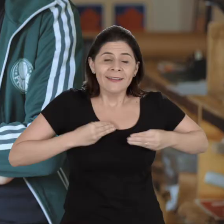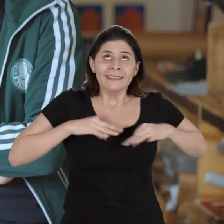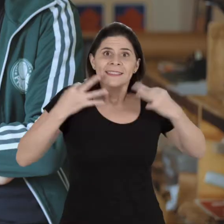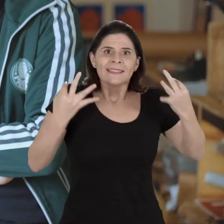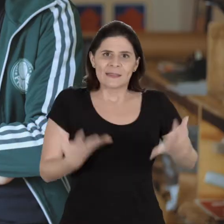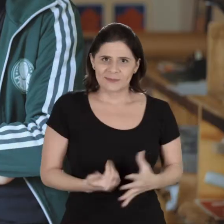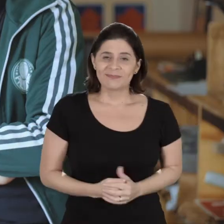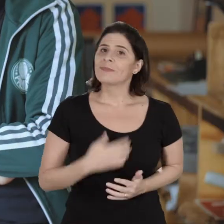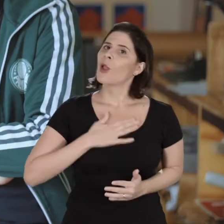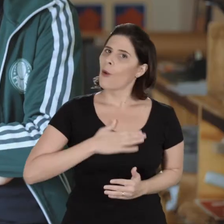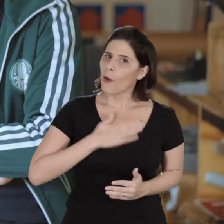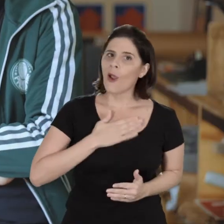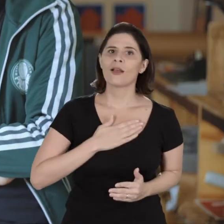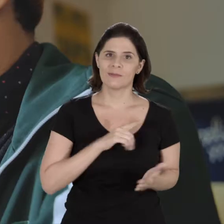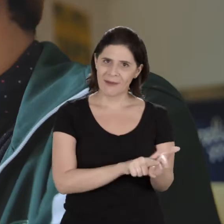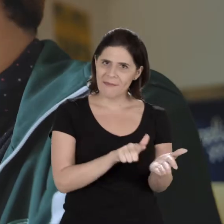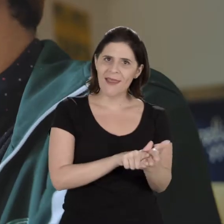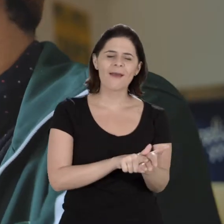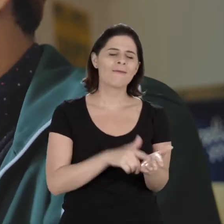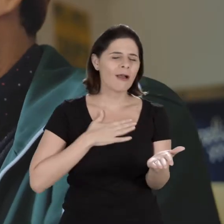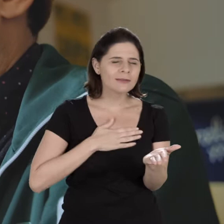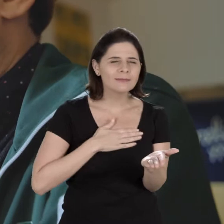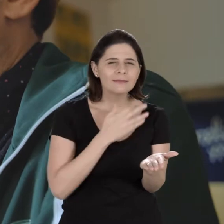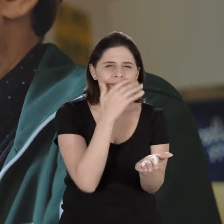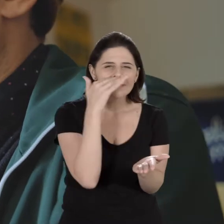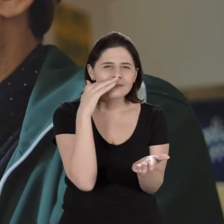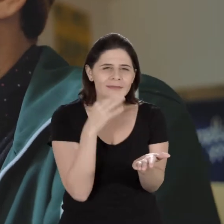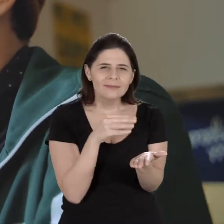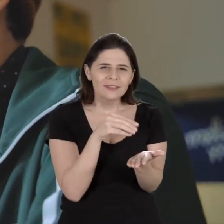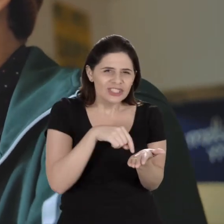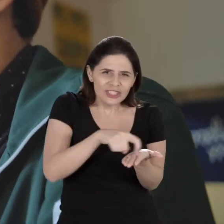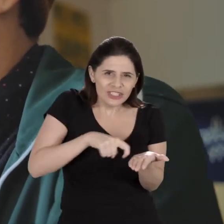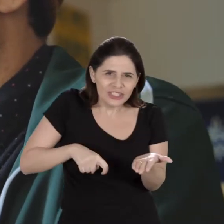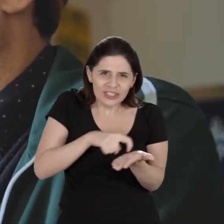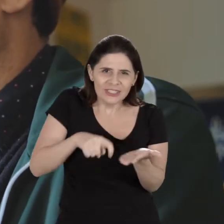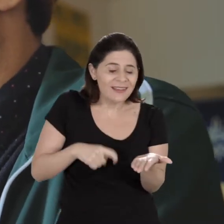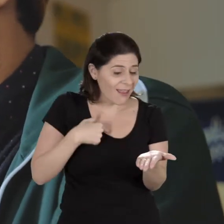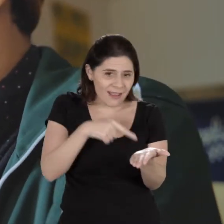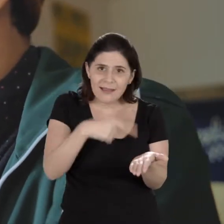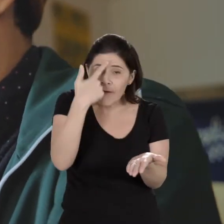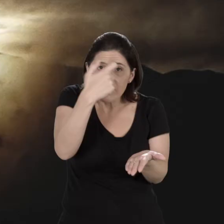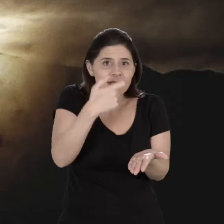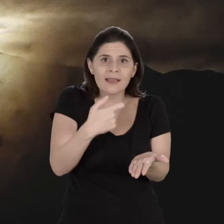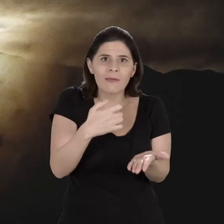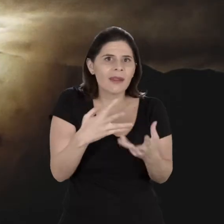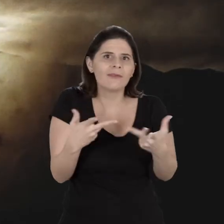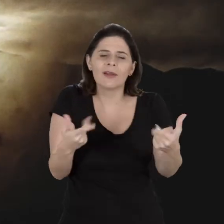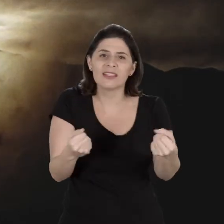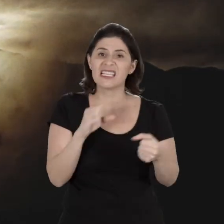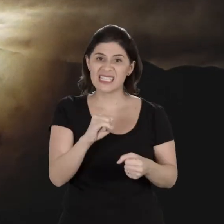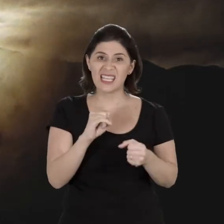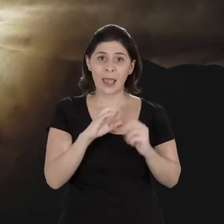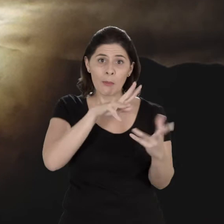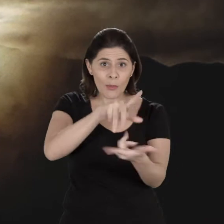tesuda. Adoro papel, adoro cheiro de tinta. O livro é uma das maiores invenções tecnológicas da humanidade. Eu acho que se tiver um apocalipse,